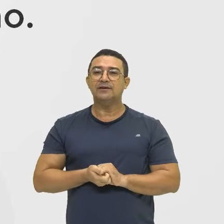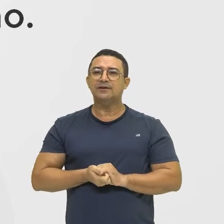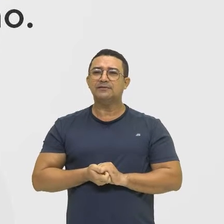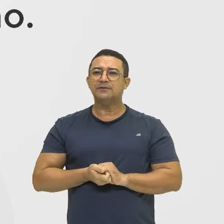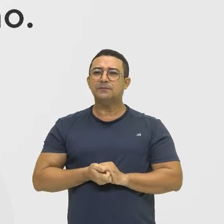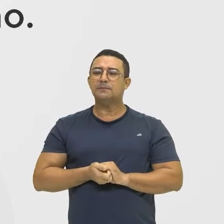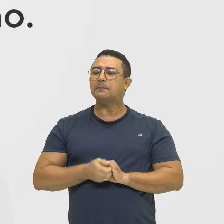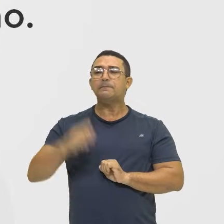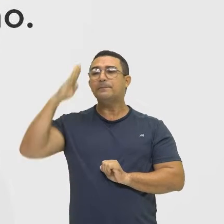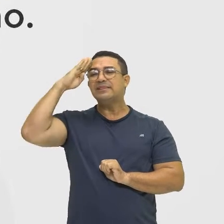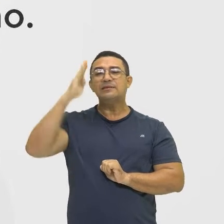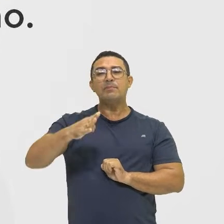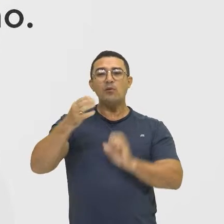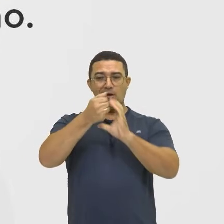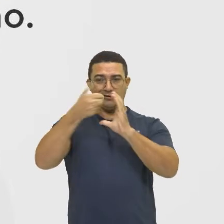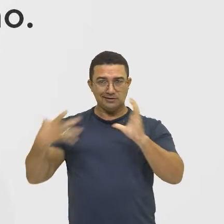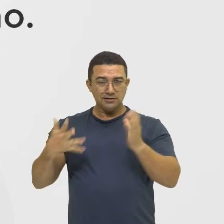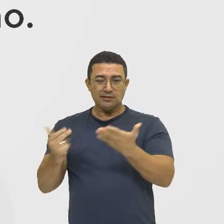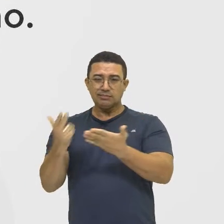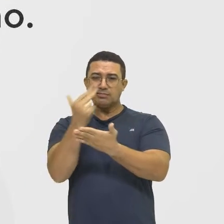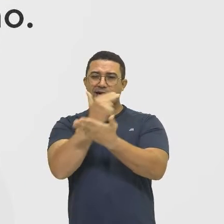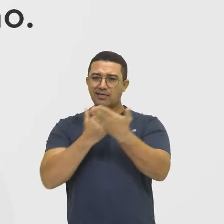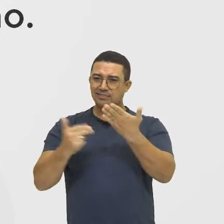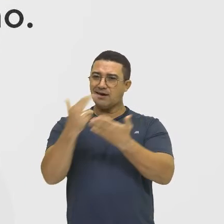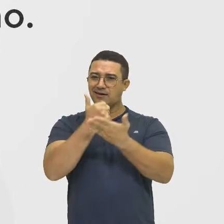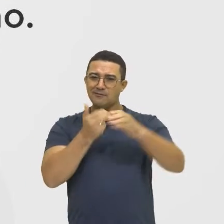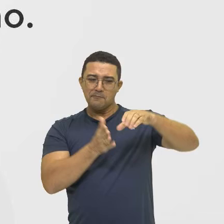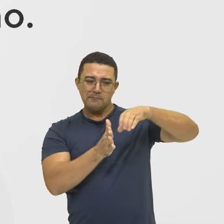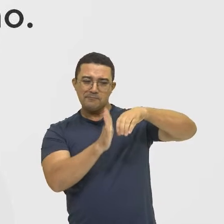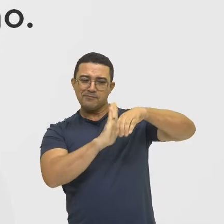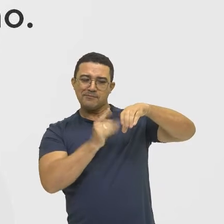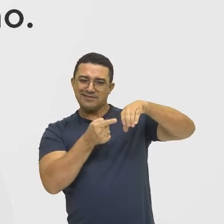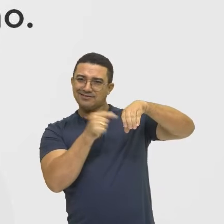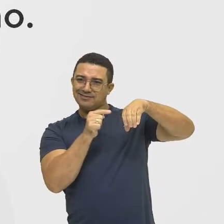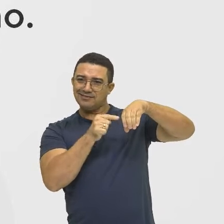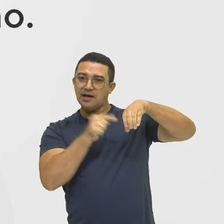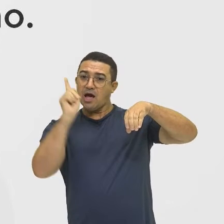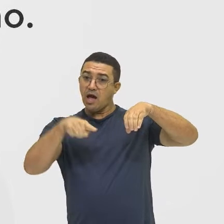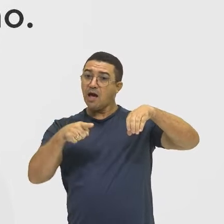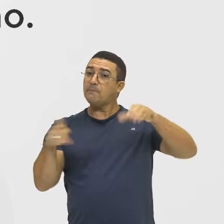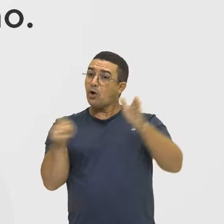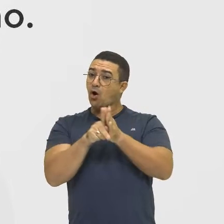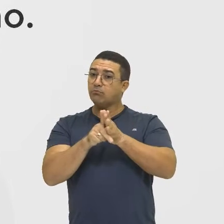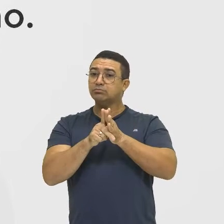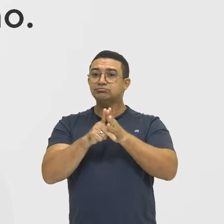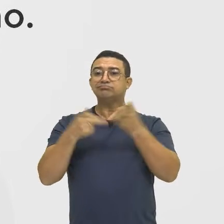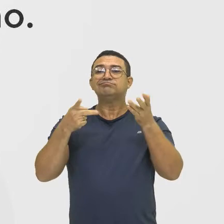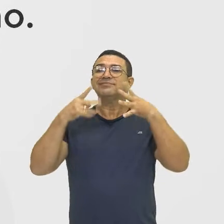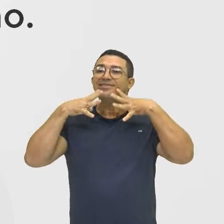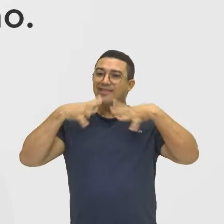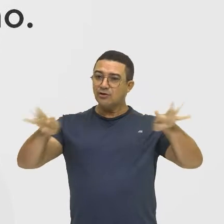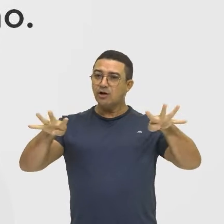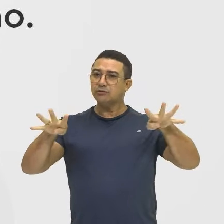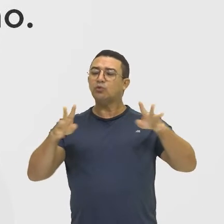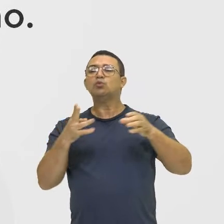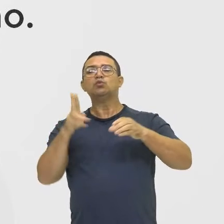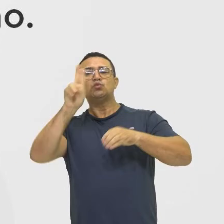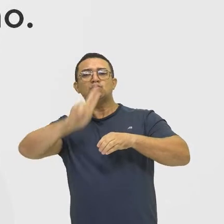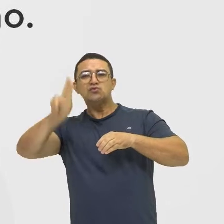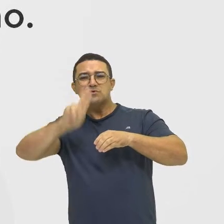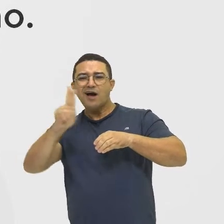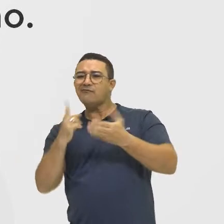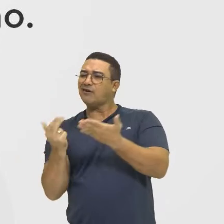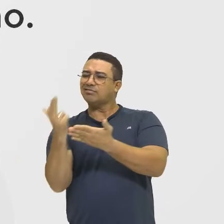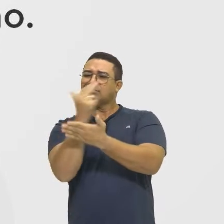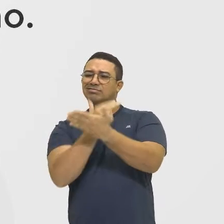principal característica dos desenhos deste período era o naturalismo. utilizavam as pinturas rupestres, isto